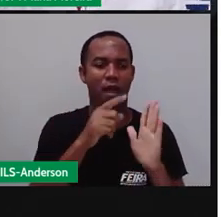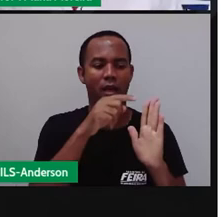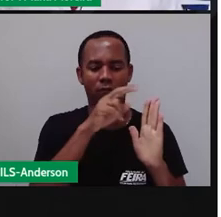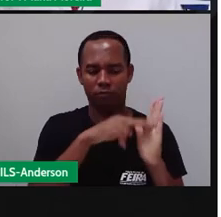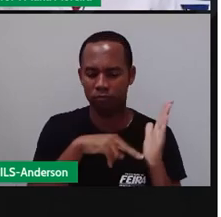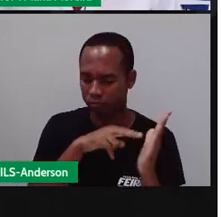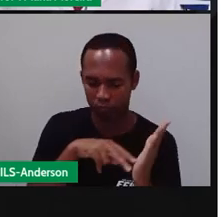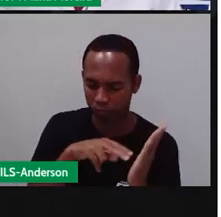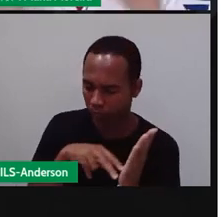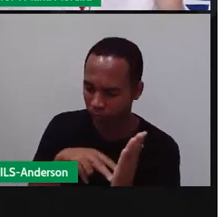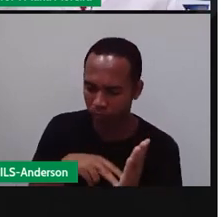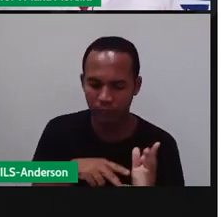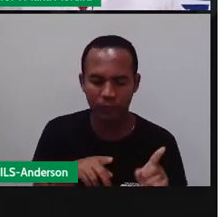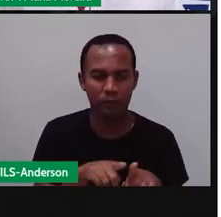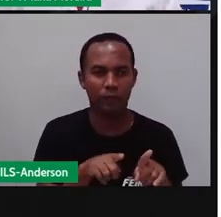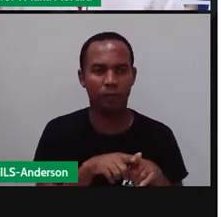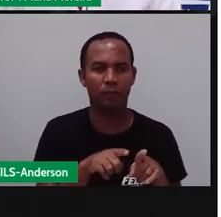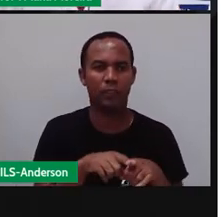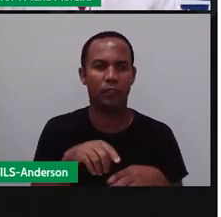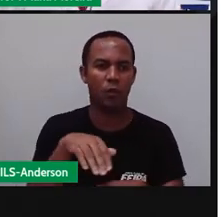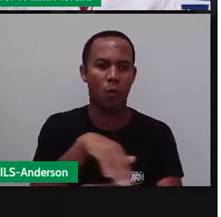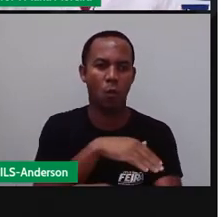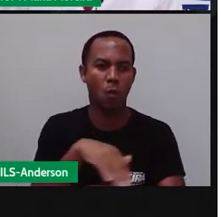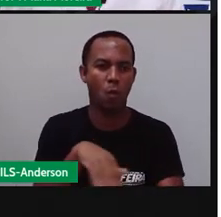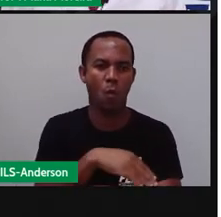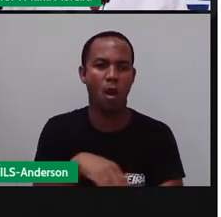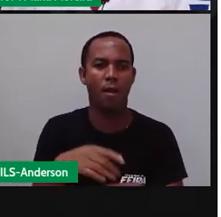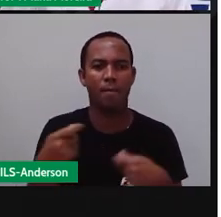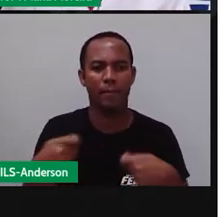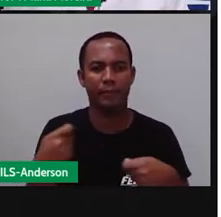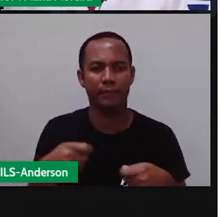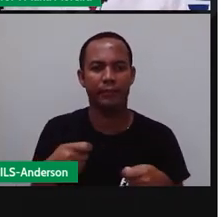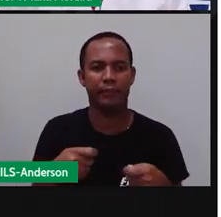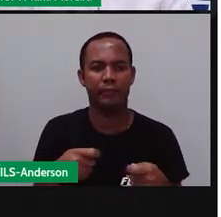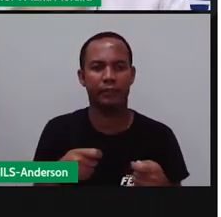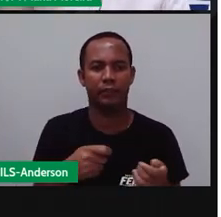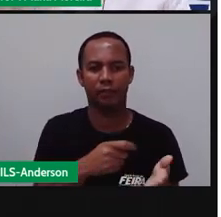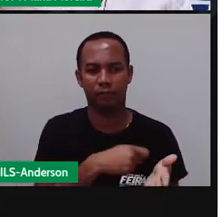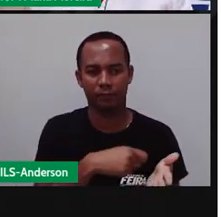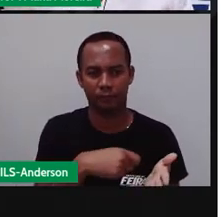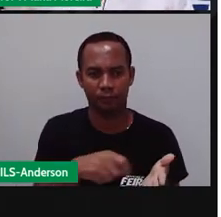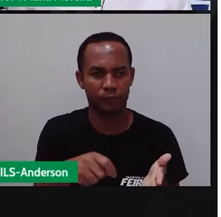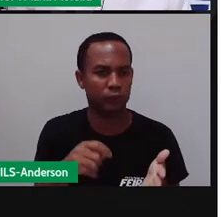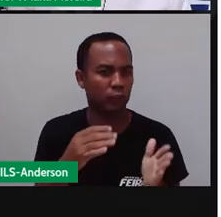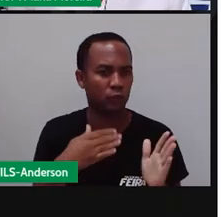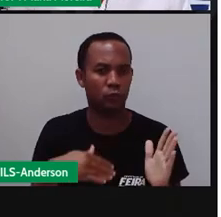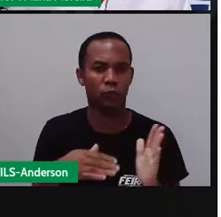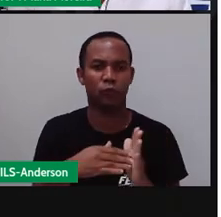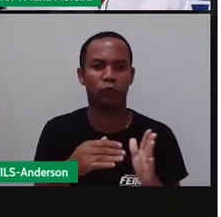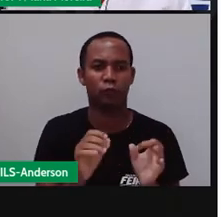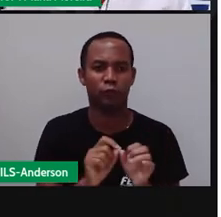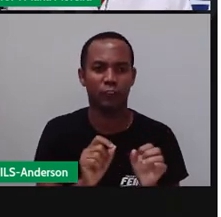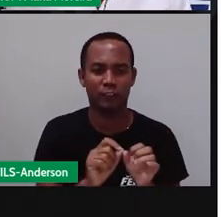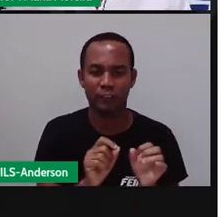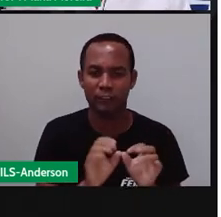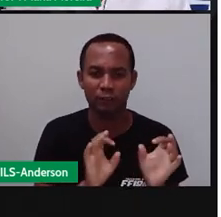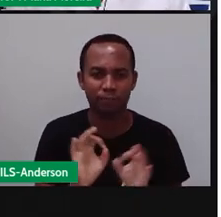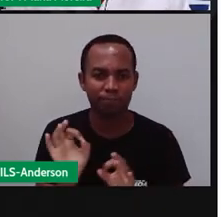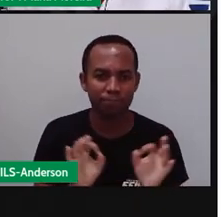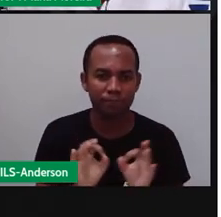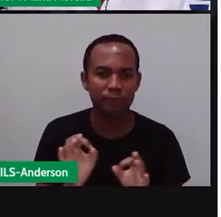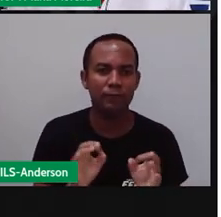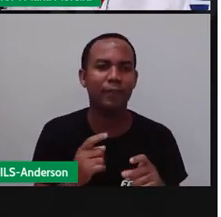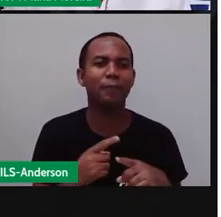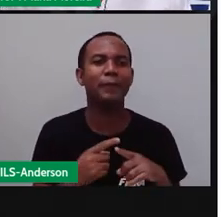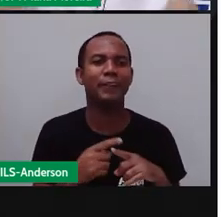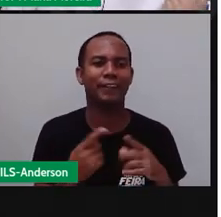se eu vou à rua, eu sou a pessoa que adora listas, né? Se eu vou à rua, eu vou lá e faço a minha lista do que eu tenho que fazer na rua. Por